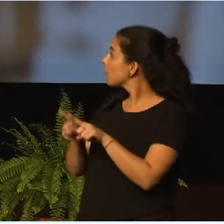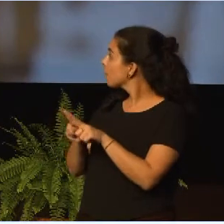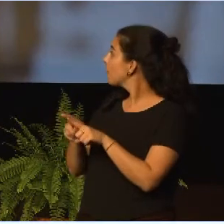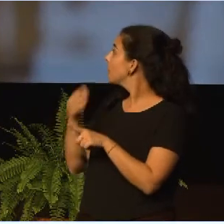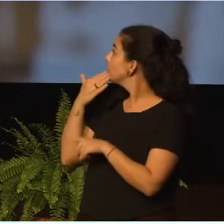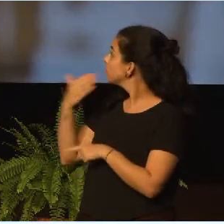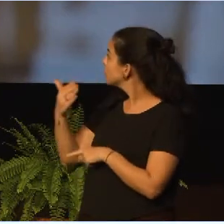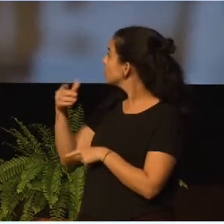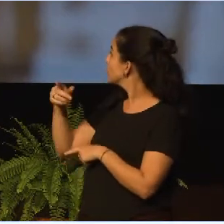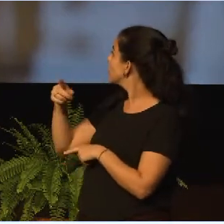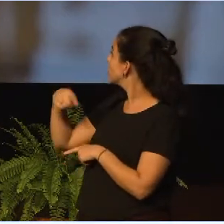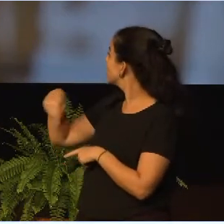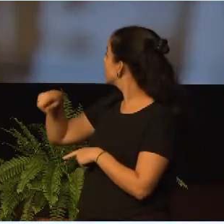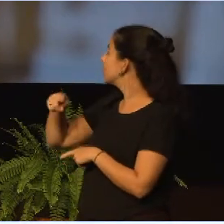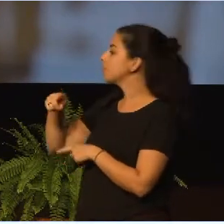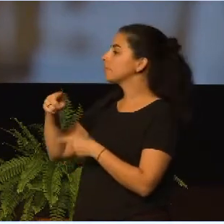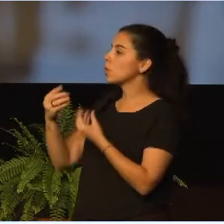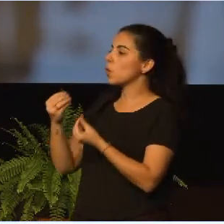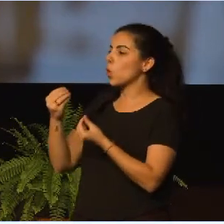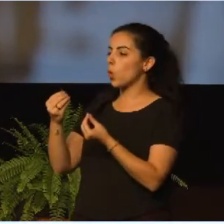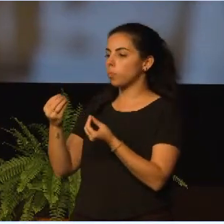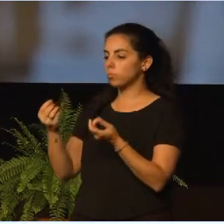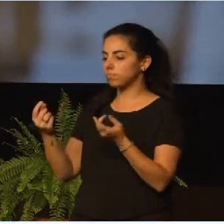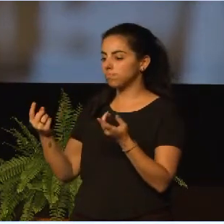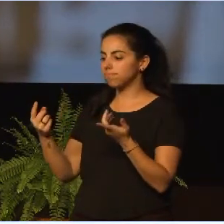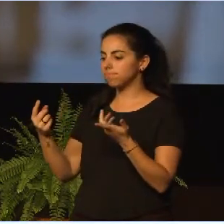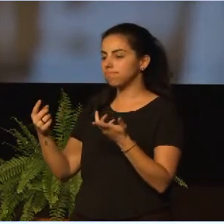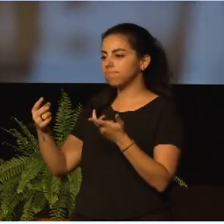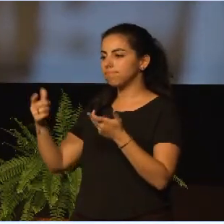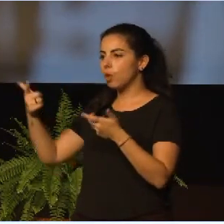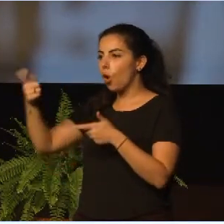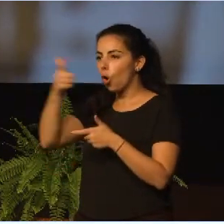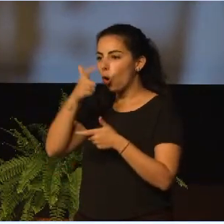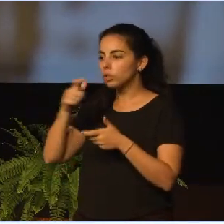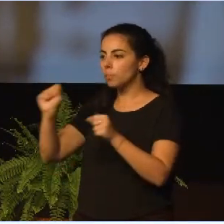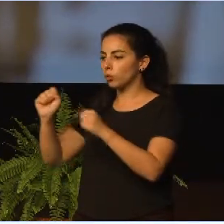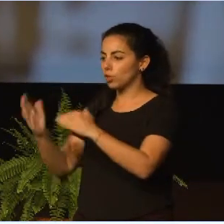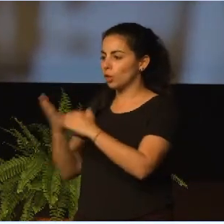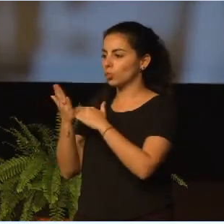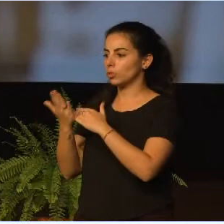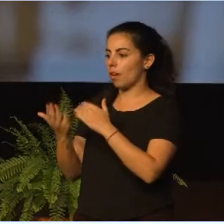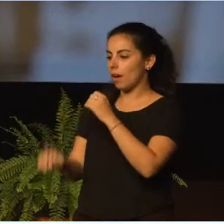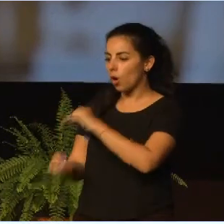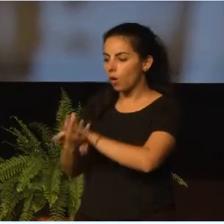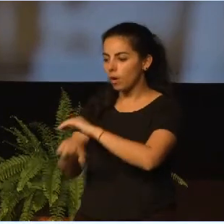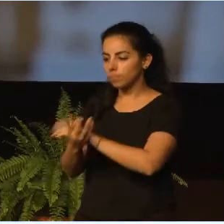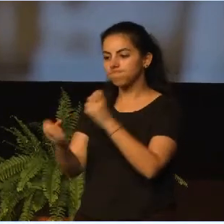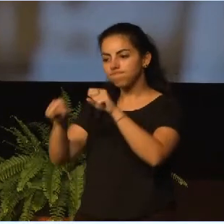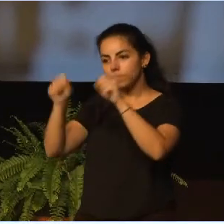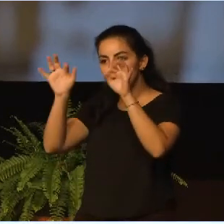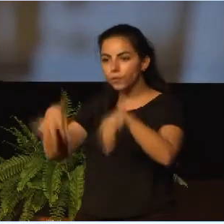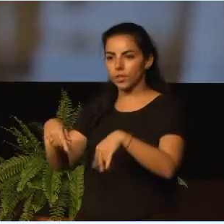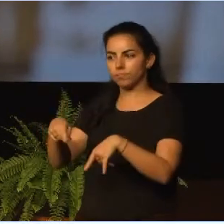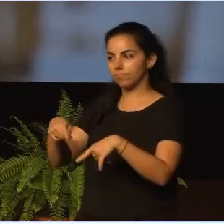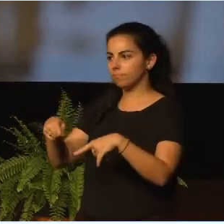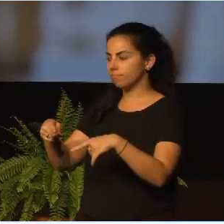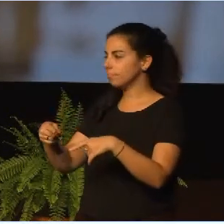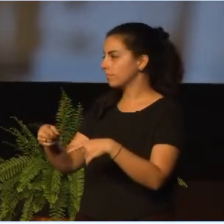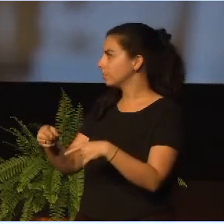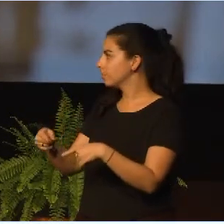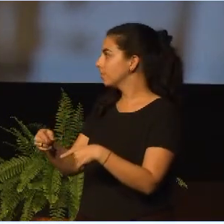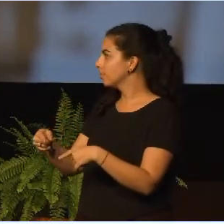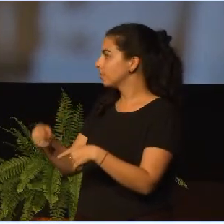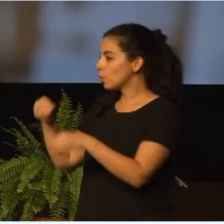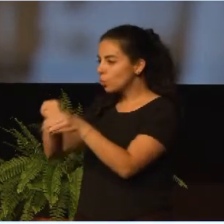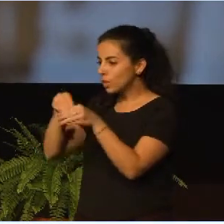põe aqui isso aqui de graça, e várias empresas estão trabalhando desse jeito, faz sentido. Quando os municípios e estados forem obrigados a trabalhar com auditoria digital, isso